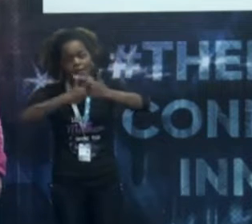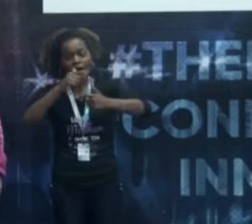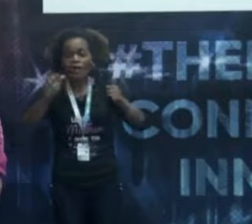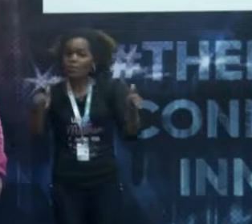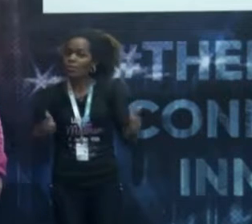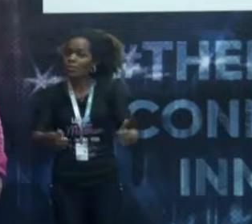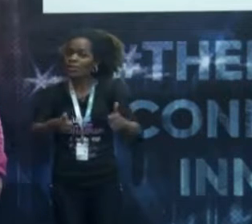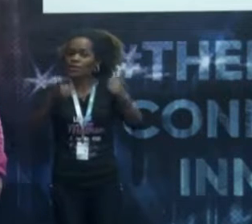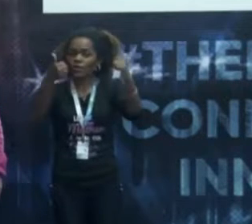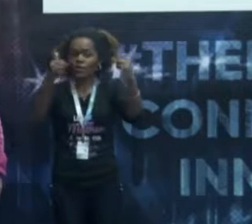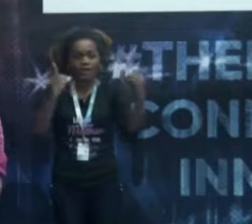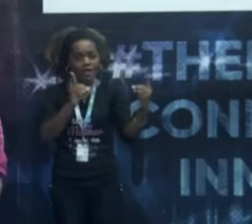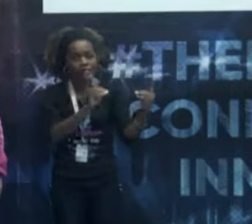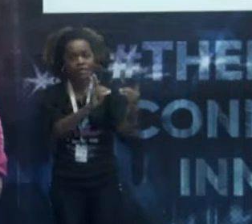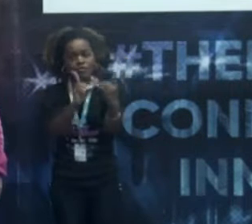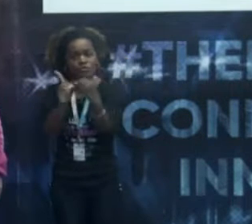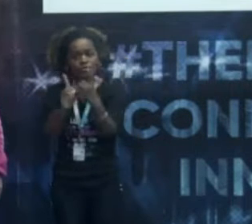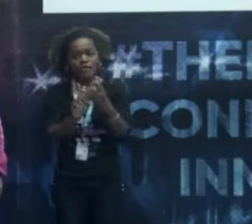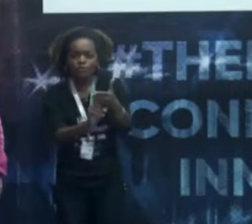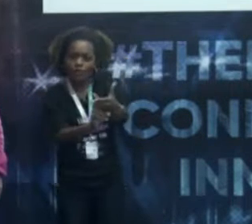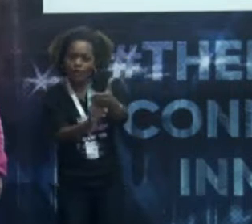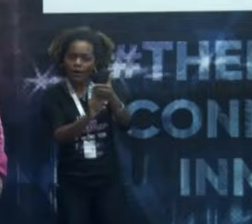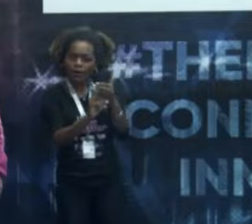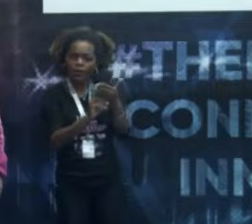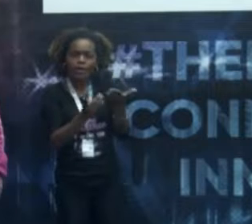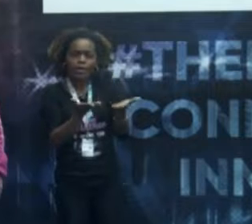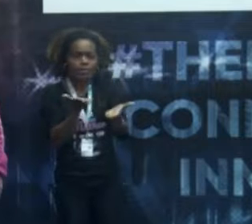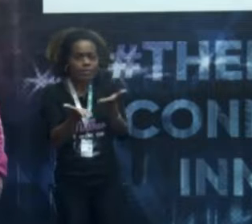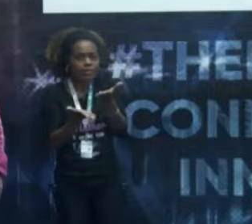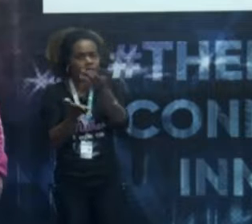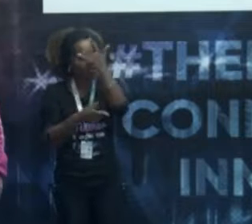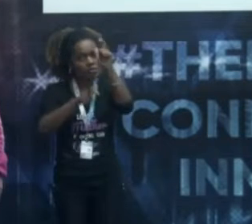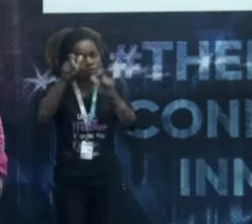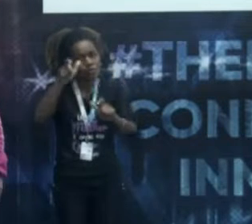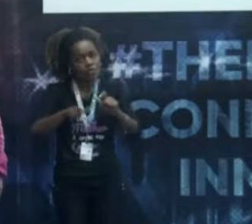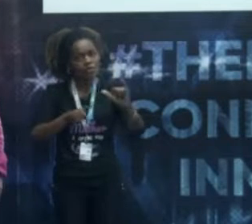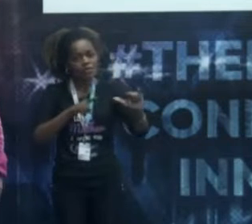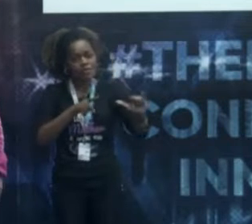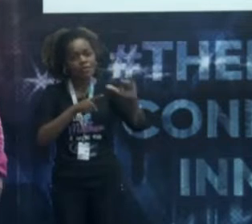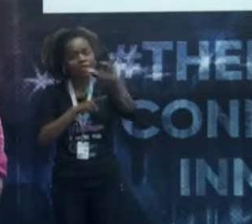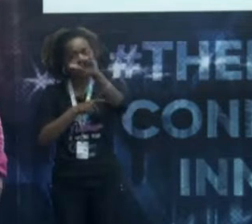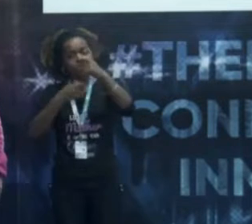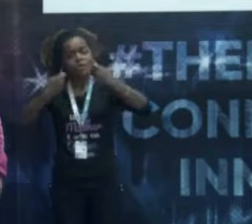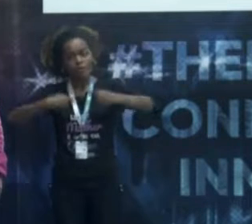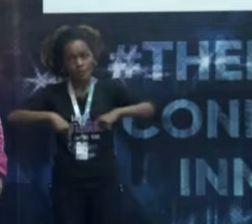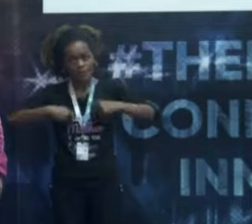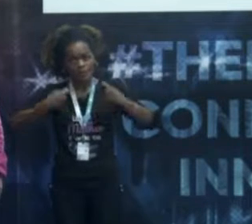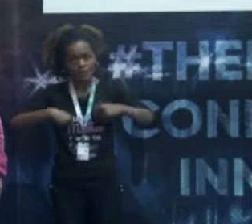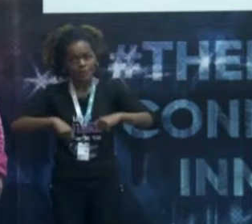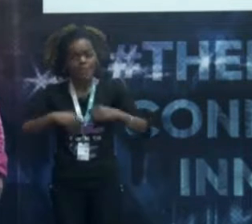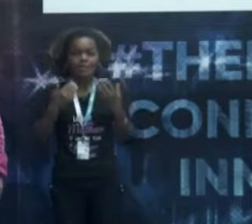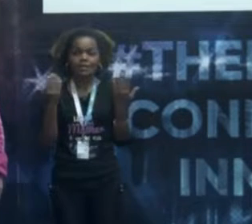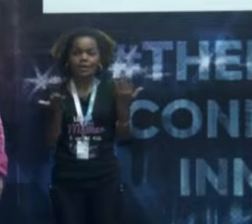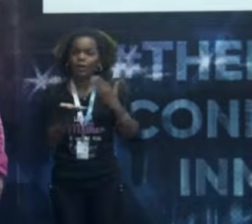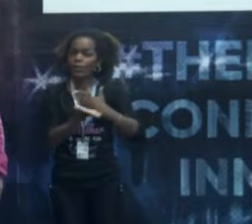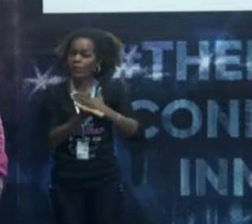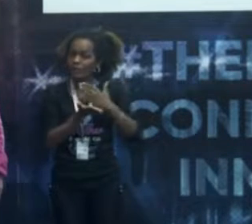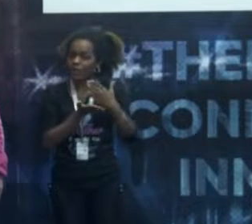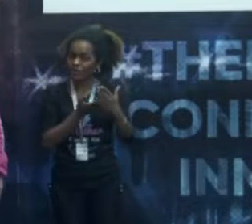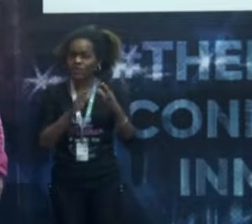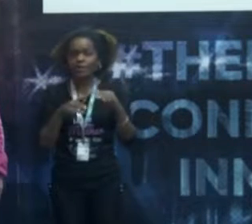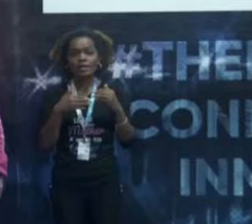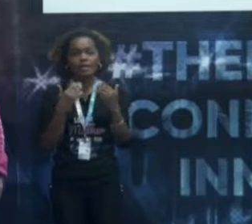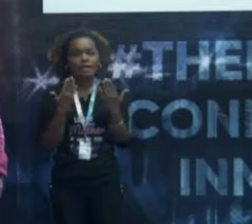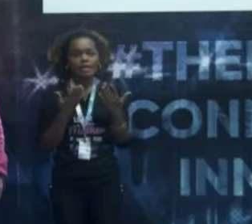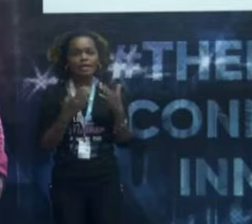atendimento, né, um melhor acolhimento para esses passageiros, né, que tinham essa necessidade. E então começou aí da Gol, eu